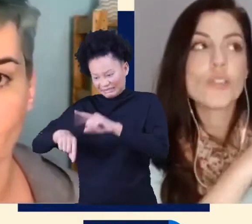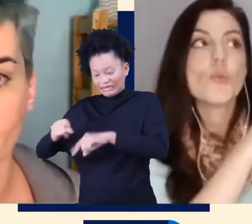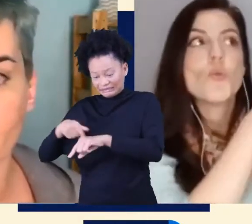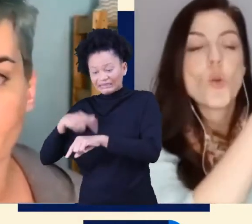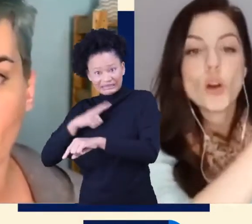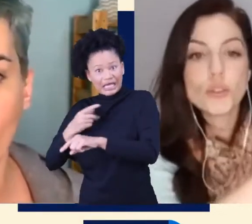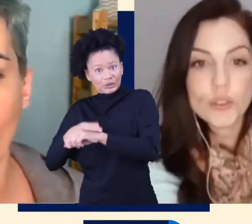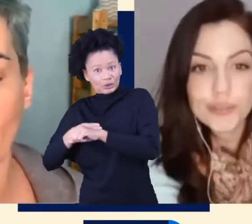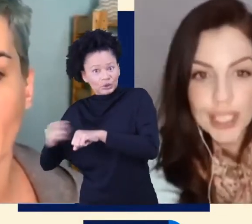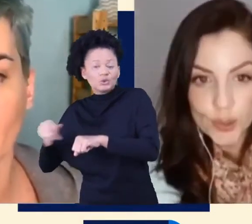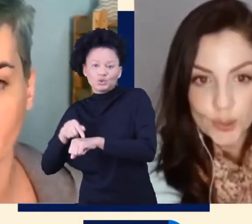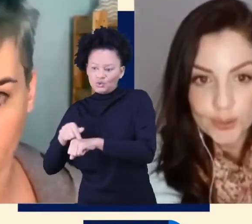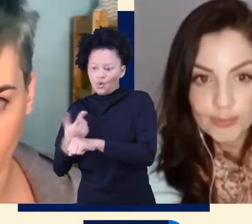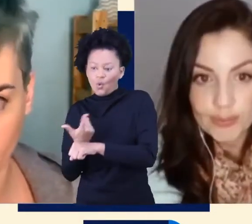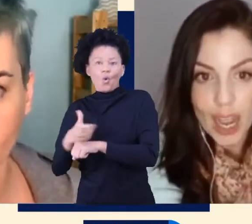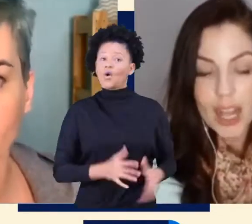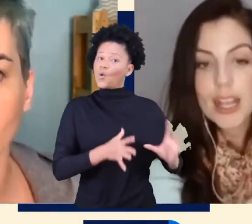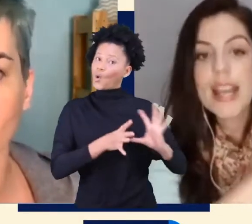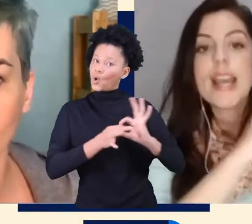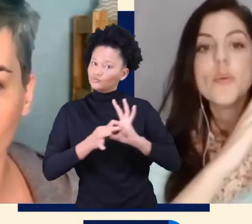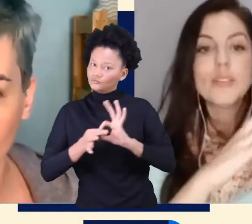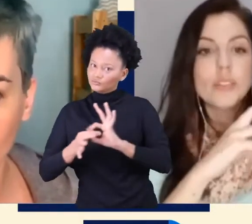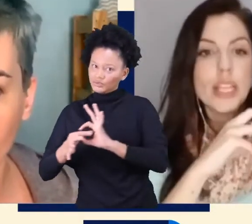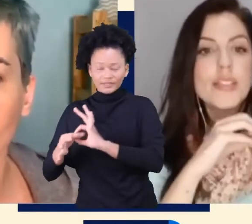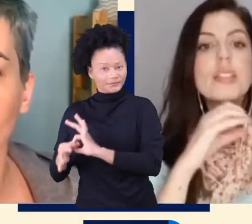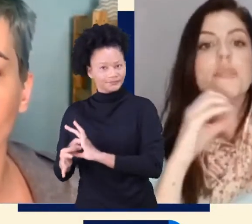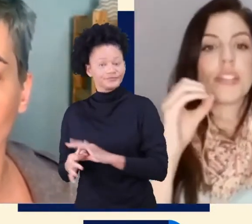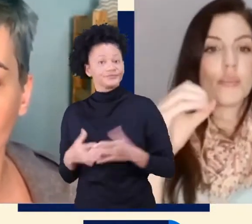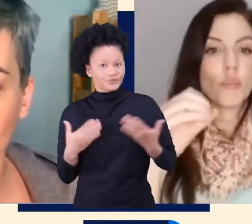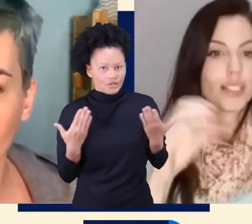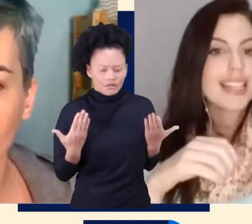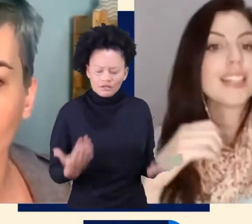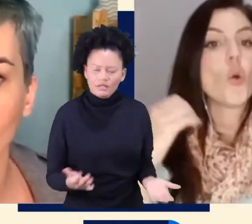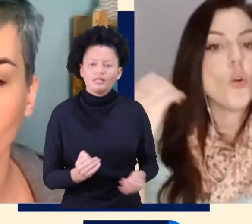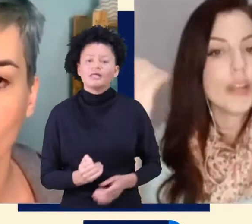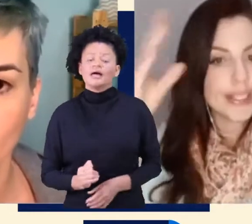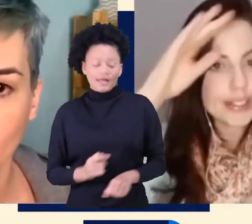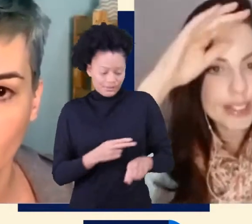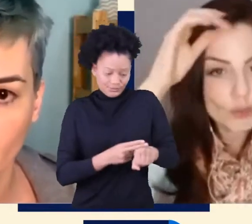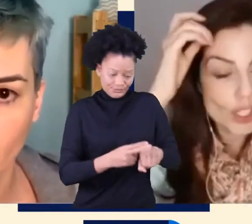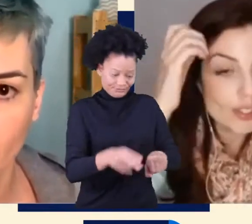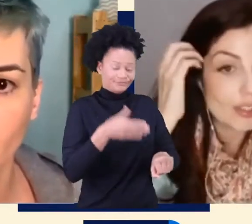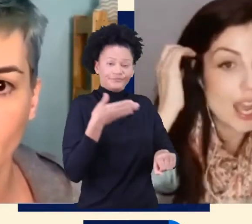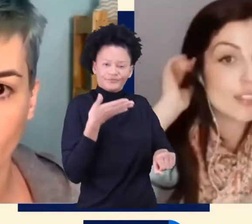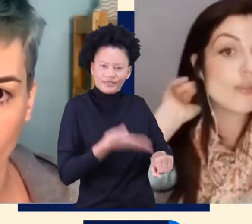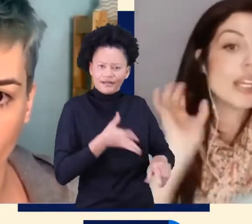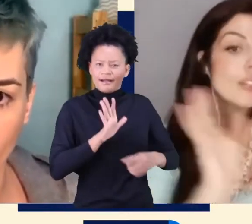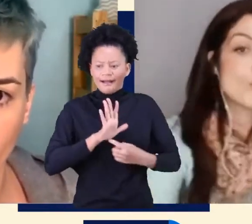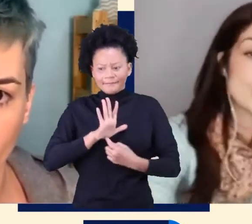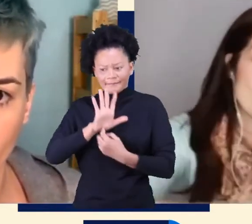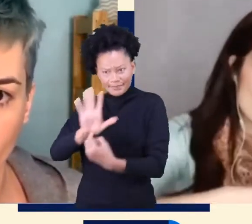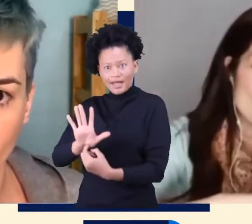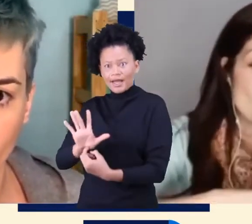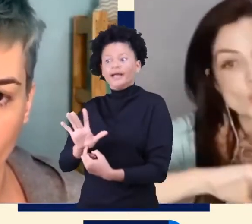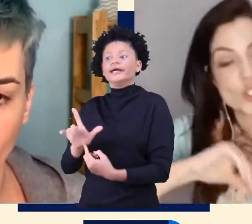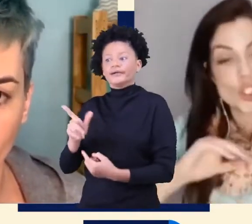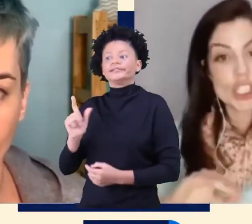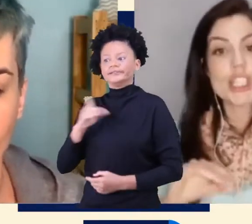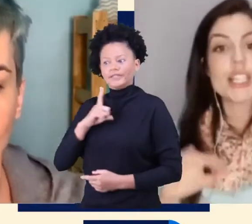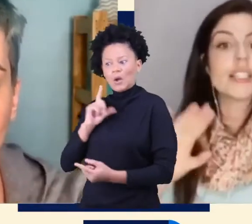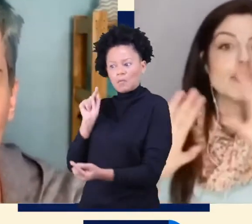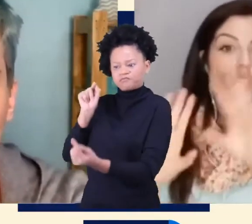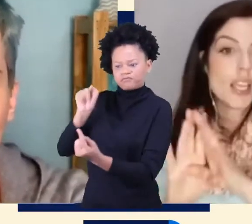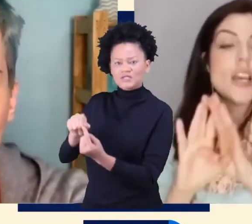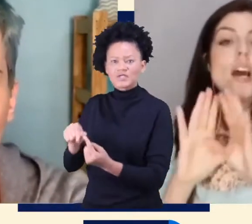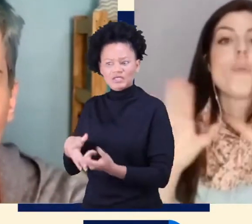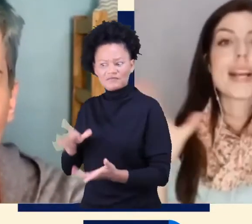uma nudez num outro contexto, tá? É uma nudez que vai ser mostrada com a intenção de excitar, diferente do livro de